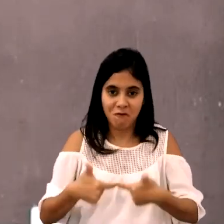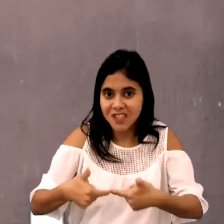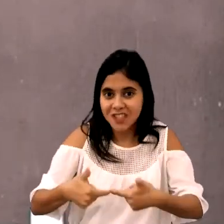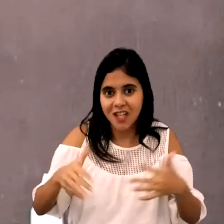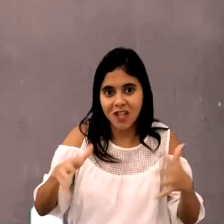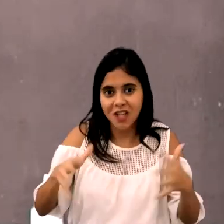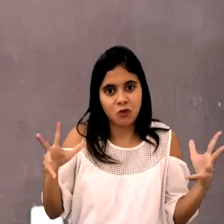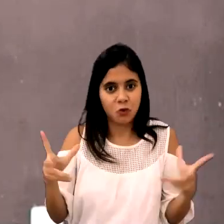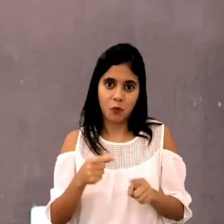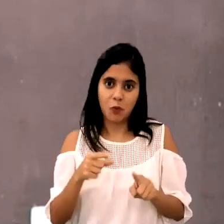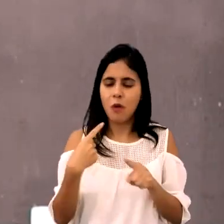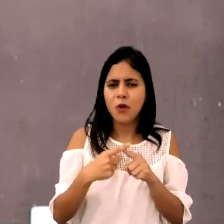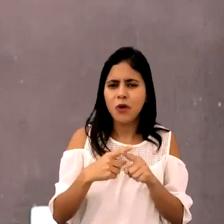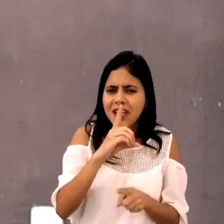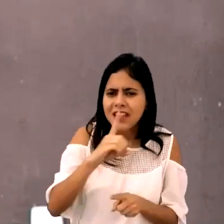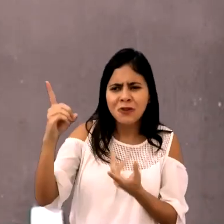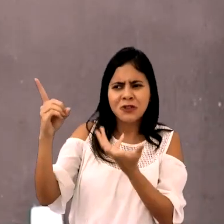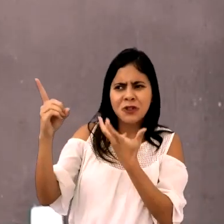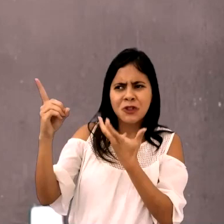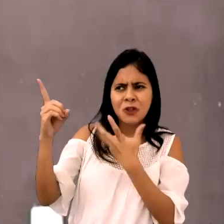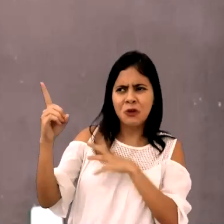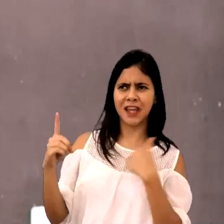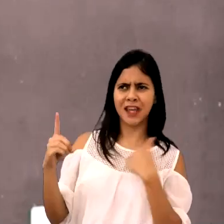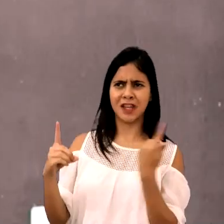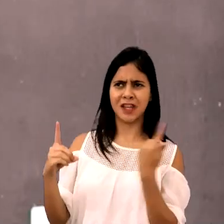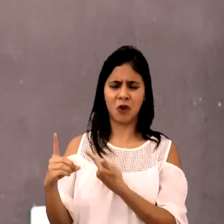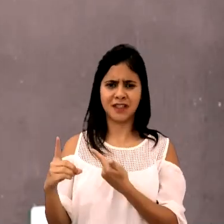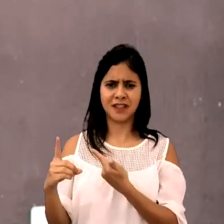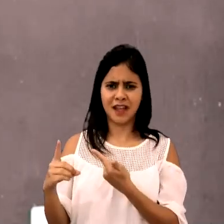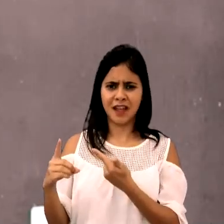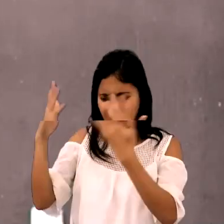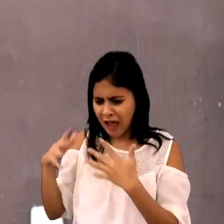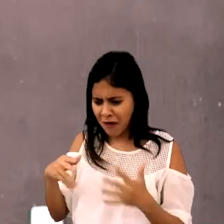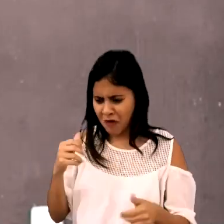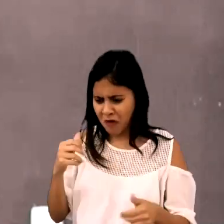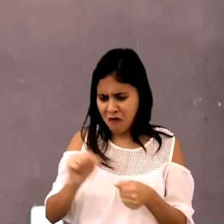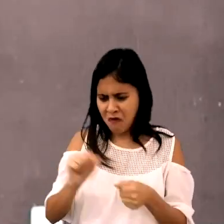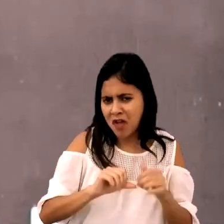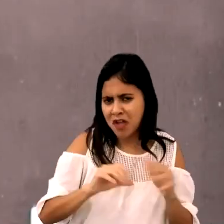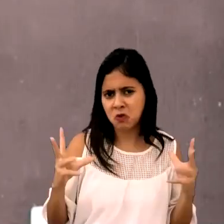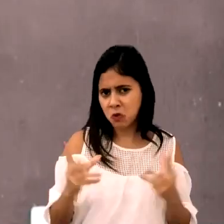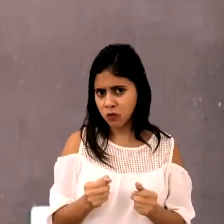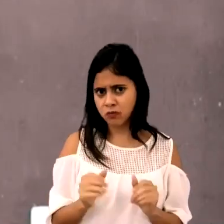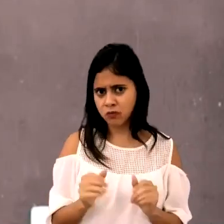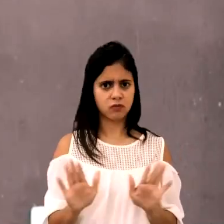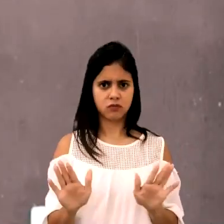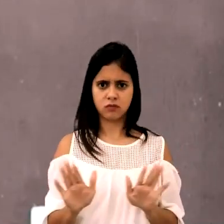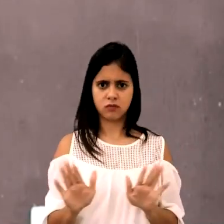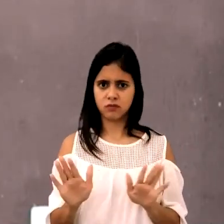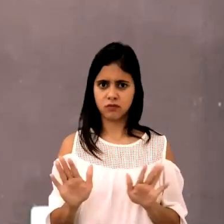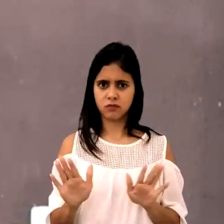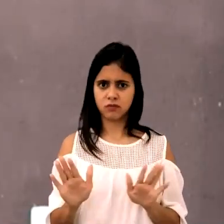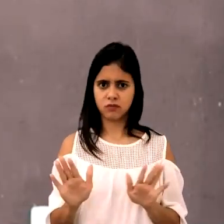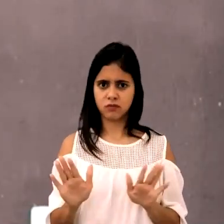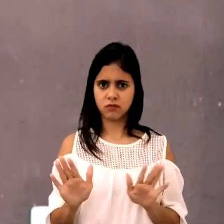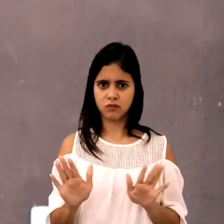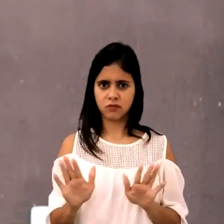Porque o nosso Deus não quer que nós venhamos a servi-lo assim. Ele não quer que a gente venha servir a Ele por um